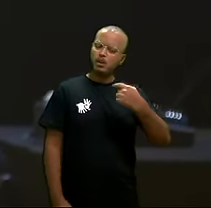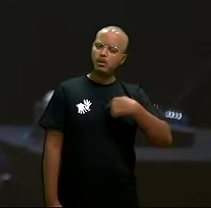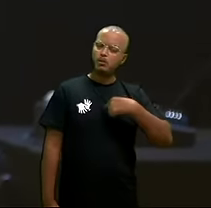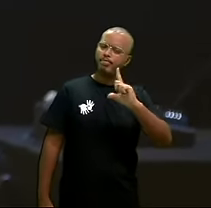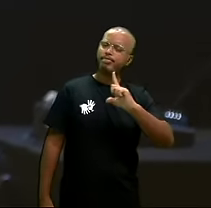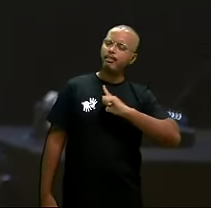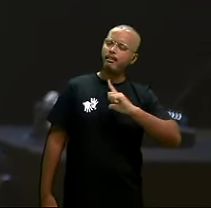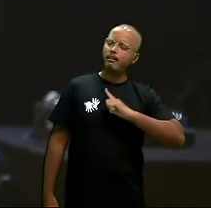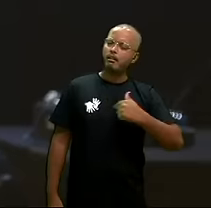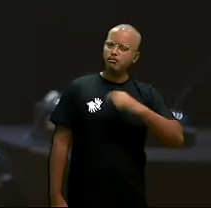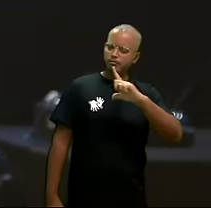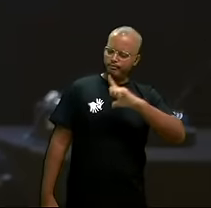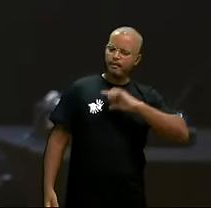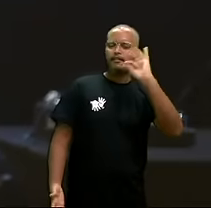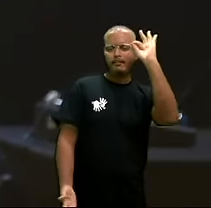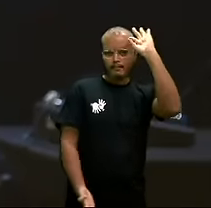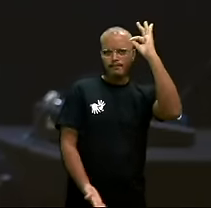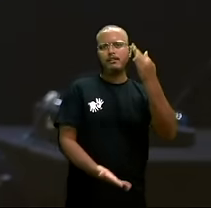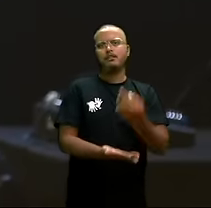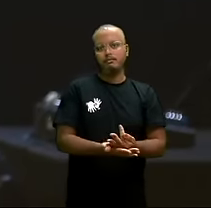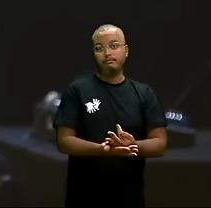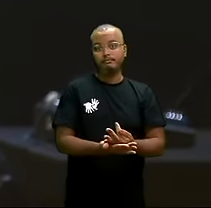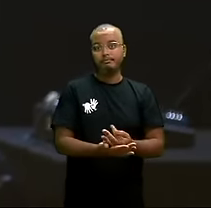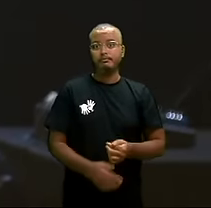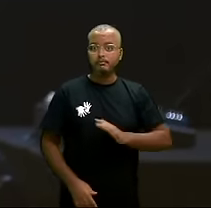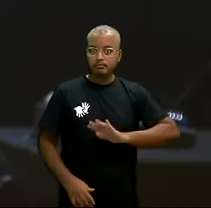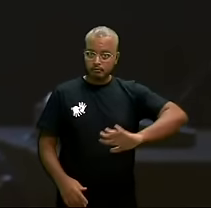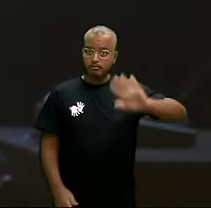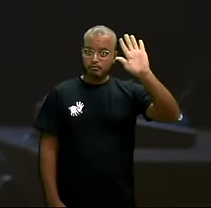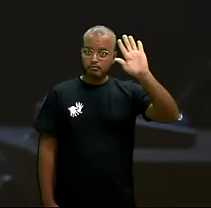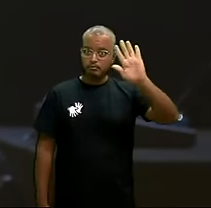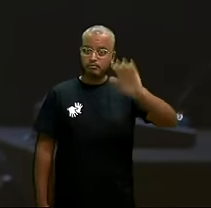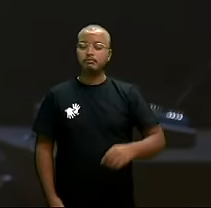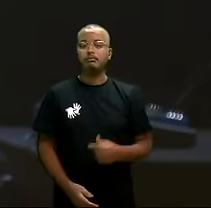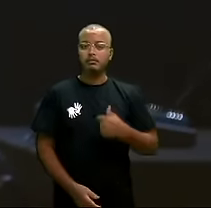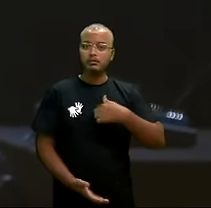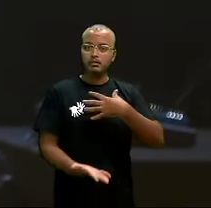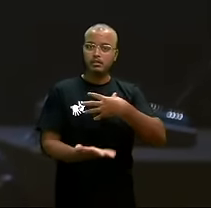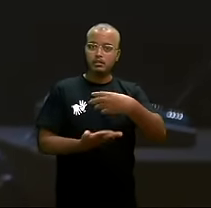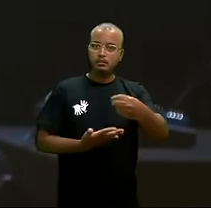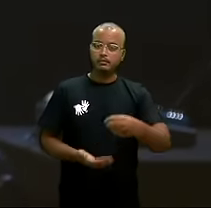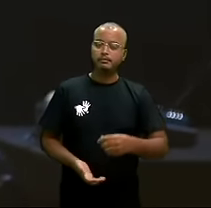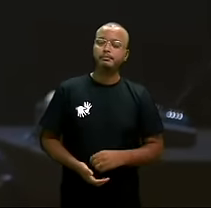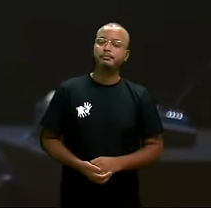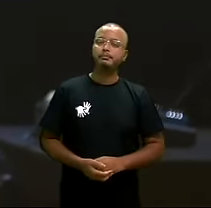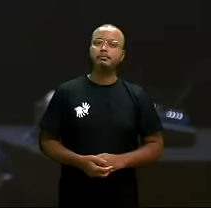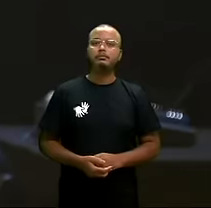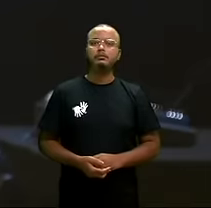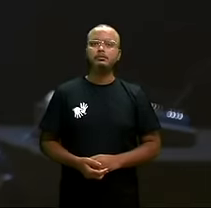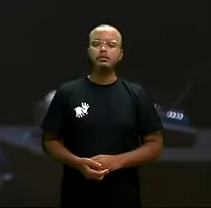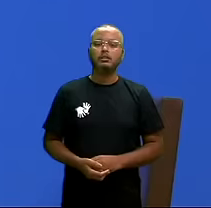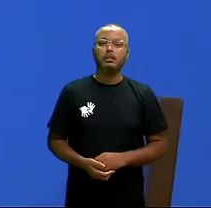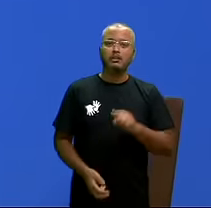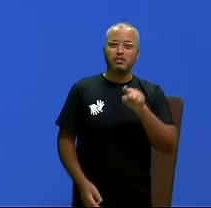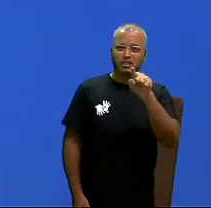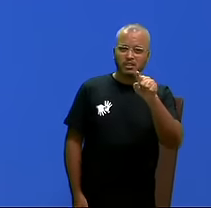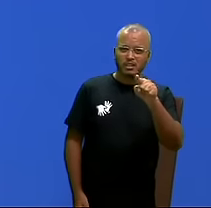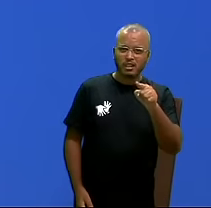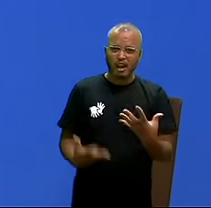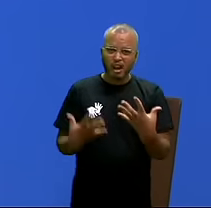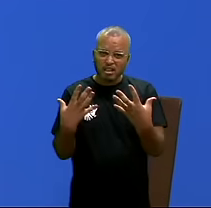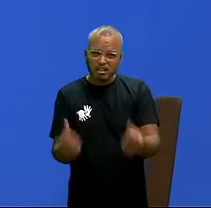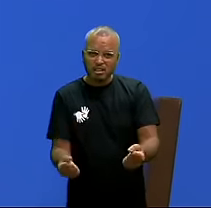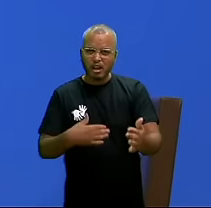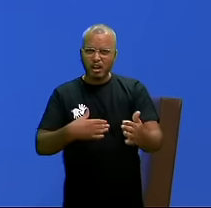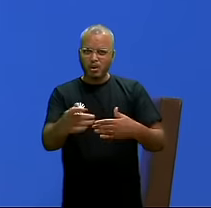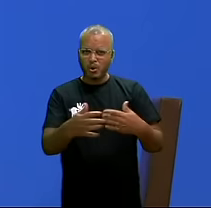É só assim. Repete comigo, levanta sua mão para o céu bem alto. Levanta sua mão, diga comigo assim, eu me recuso a me contentar com as